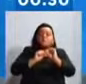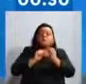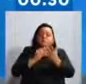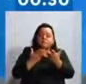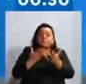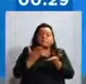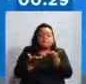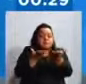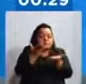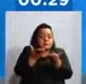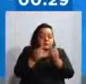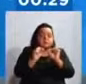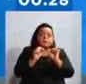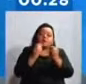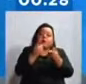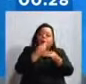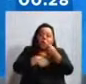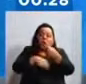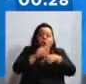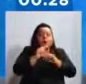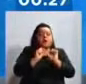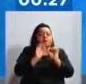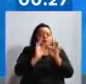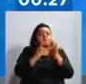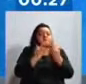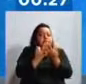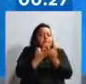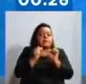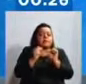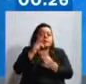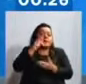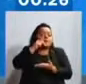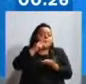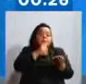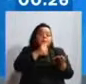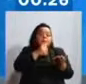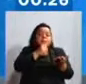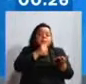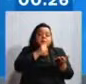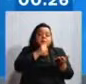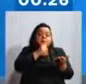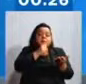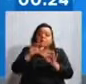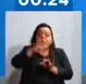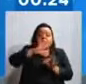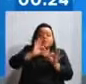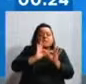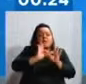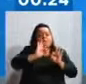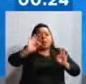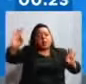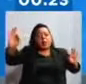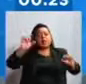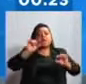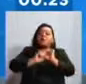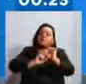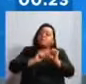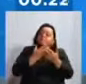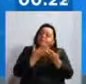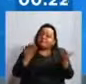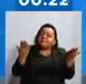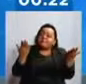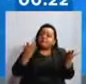economia familiar em Rondônia, em Porto Velho. É uma região muito extensa, é uma longa. Nós também propomos